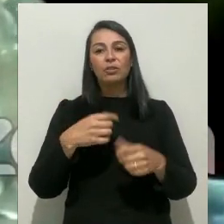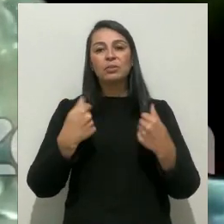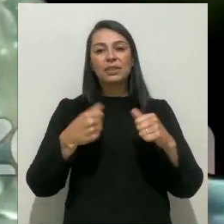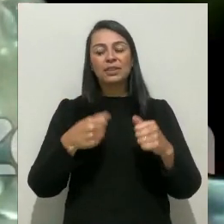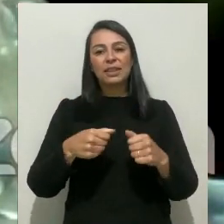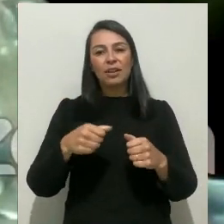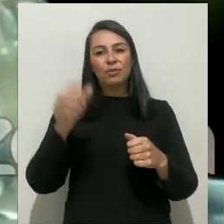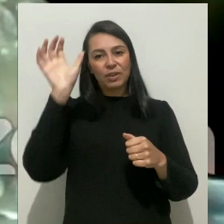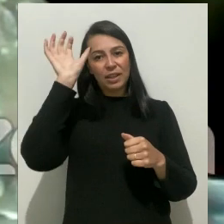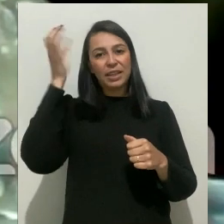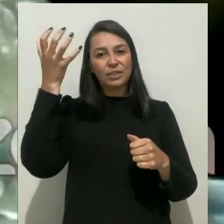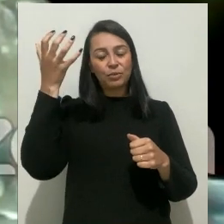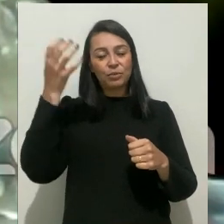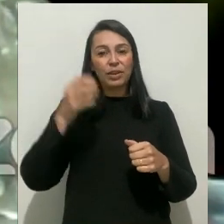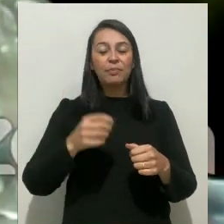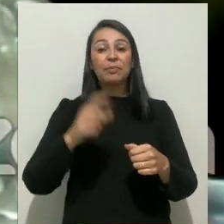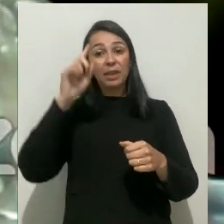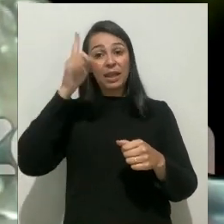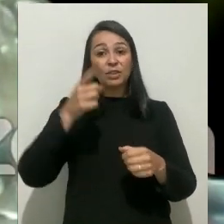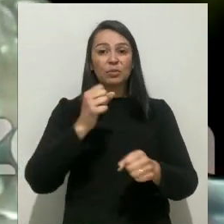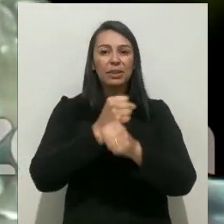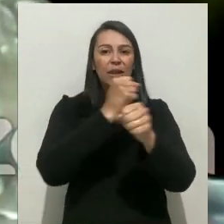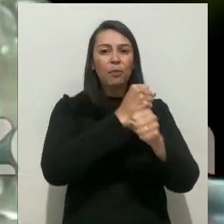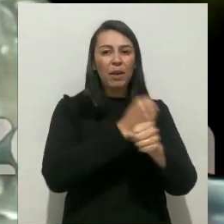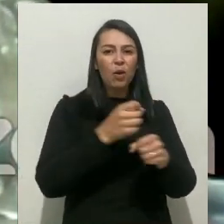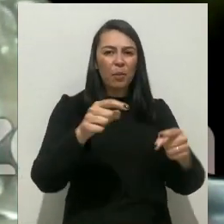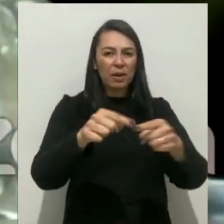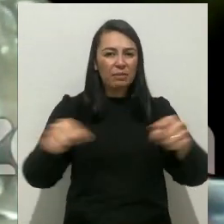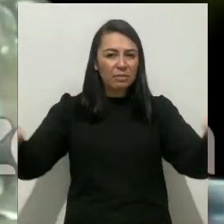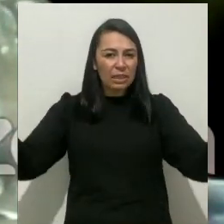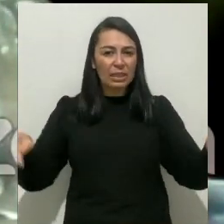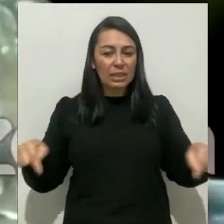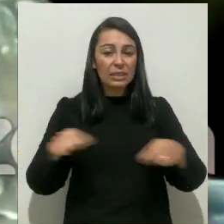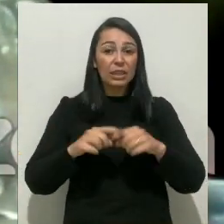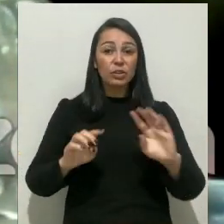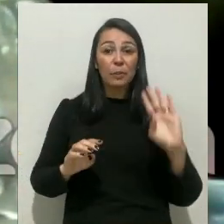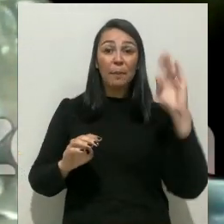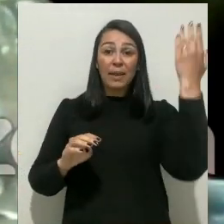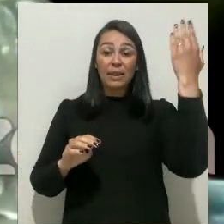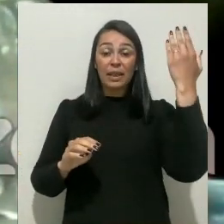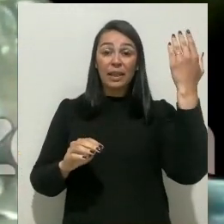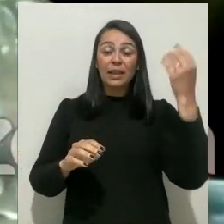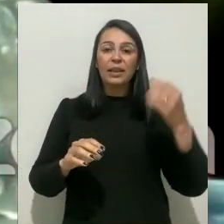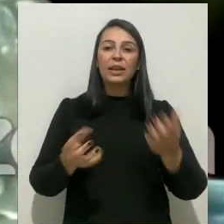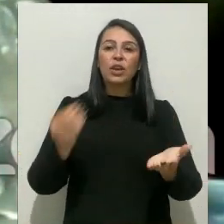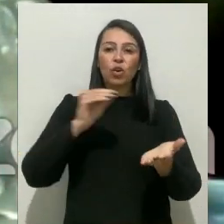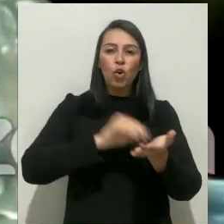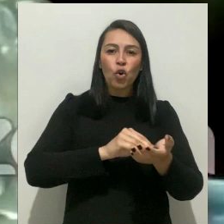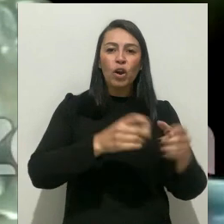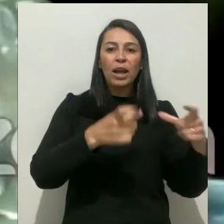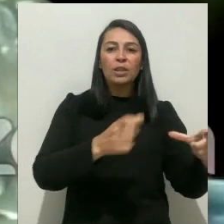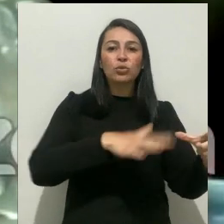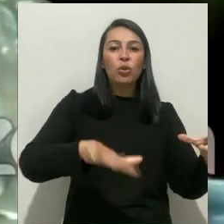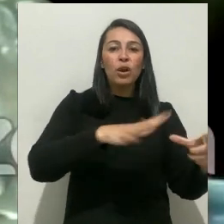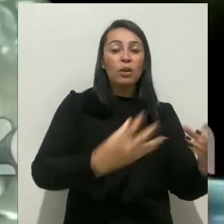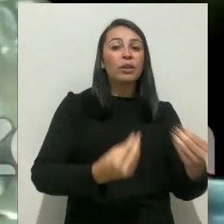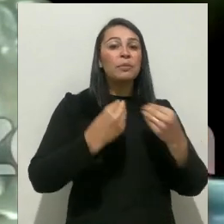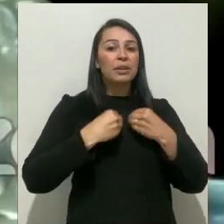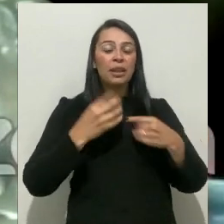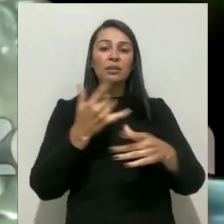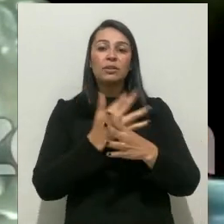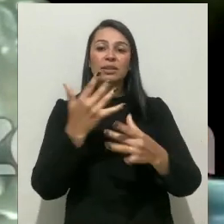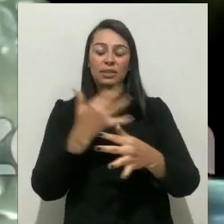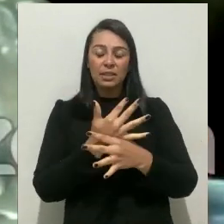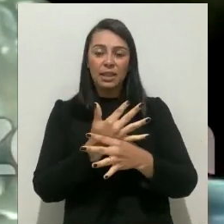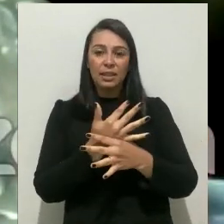a tomar, a de mandar construir um barracão de madeira e instalá-lo em terreno que me ofereceram os arredores da